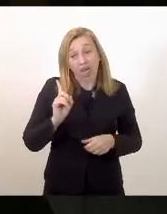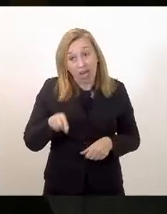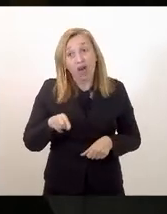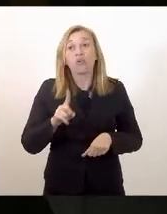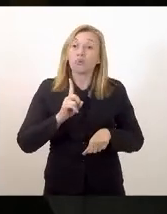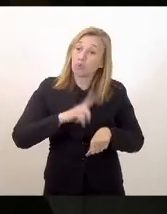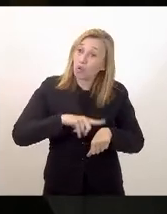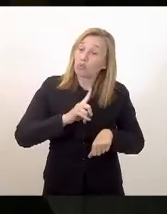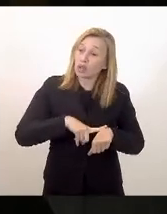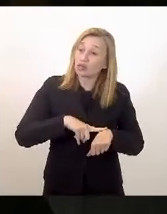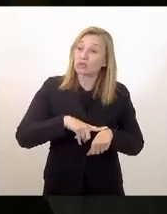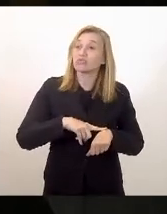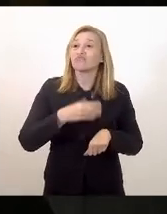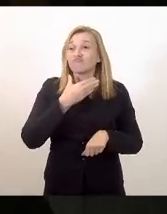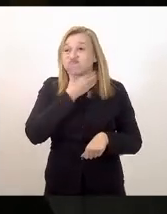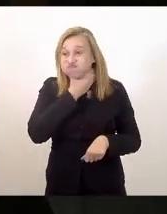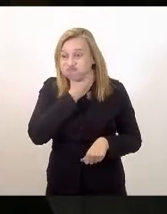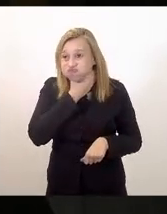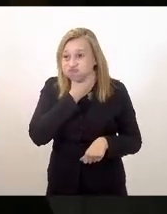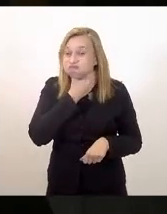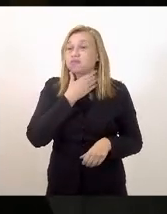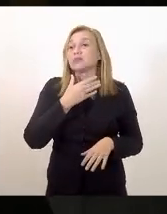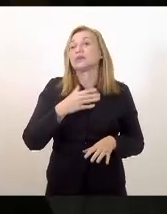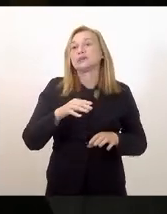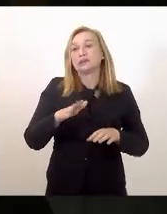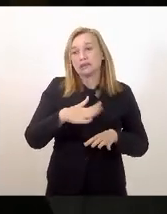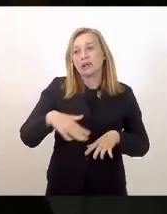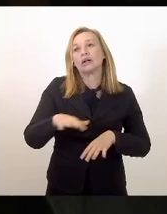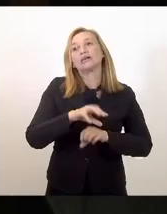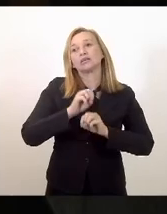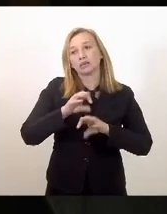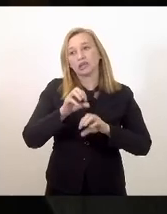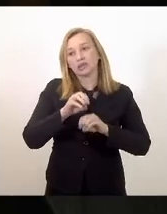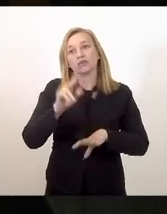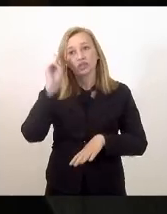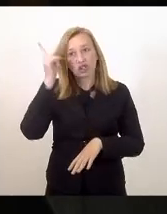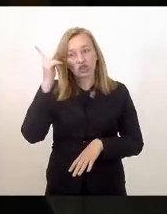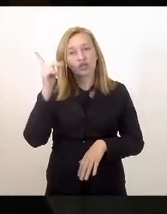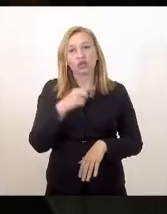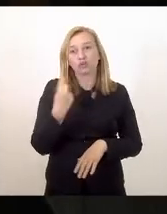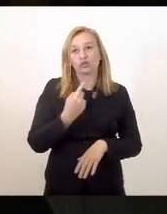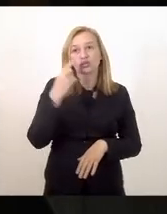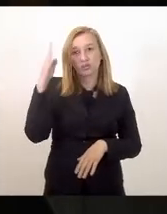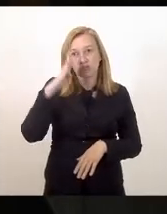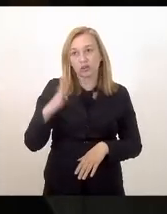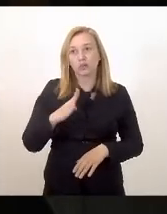da maior crise na educação da história recente do nosso país.